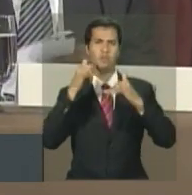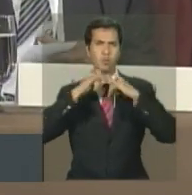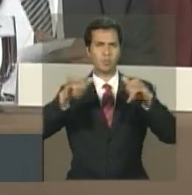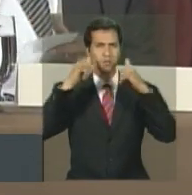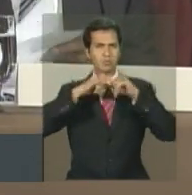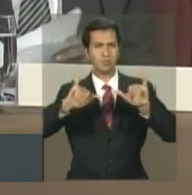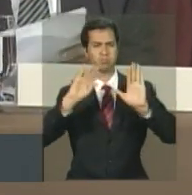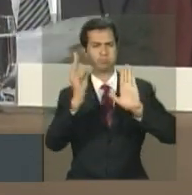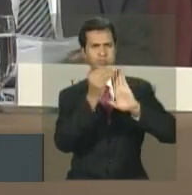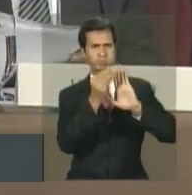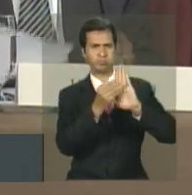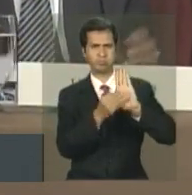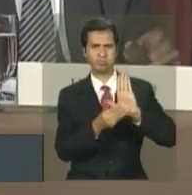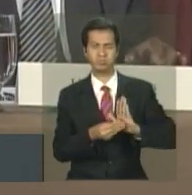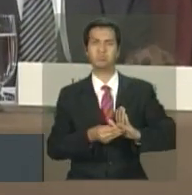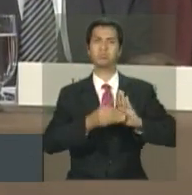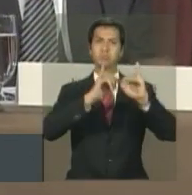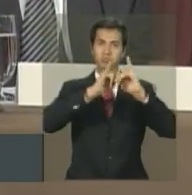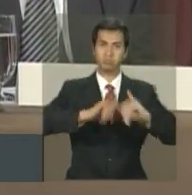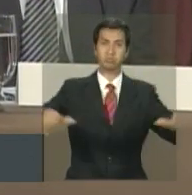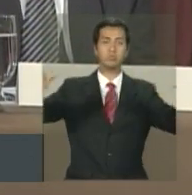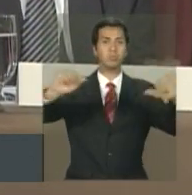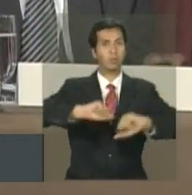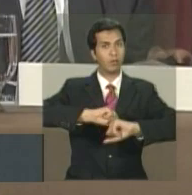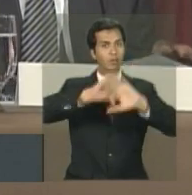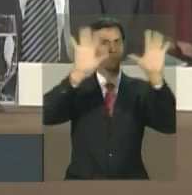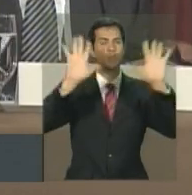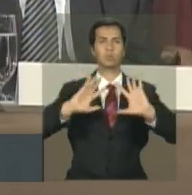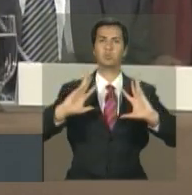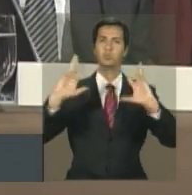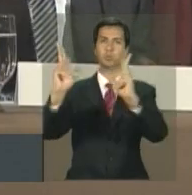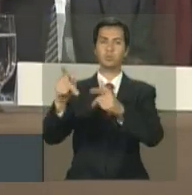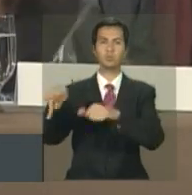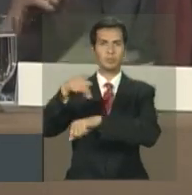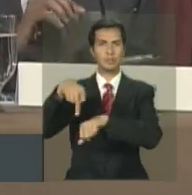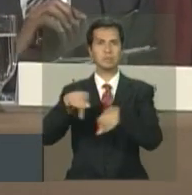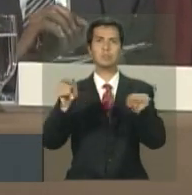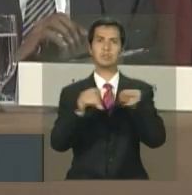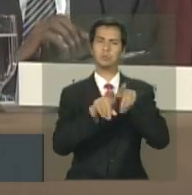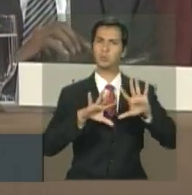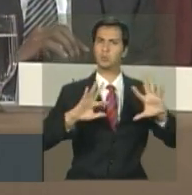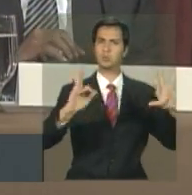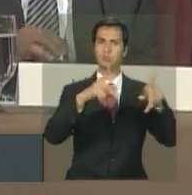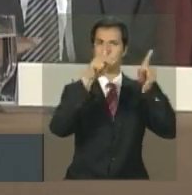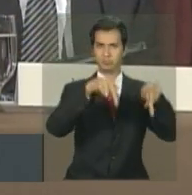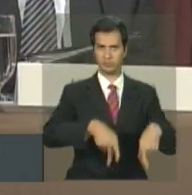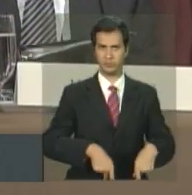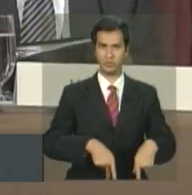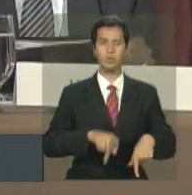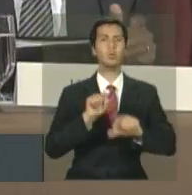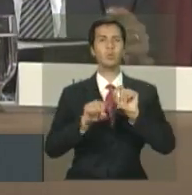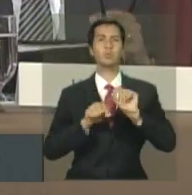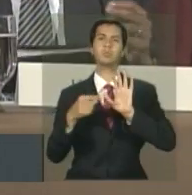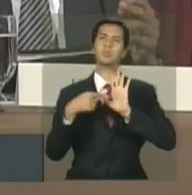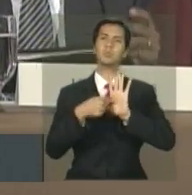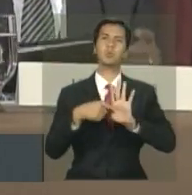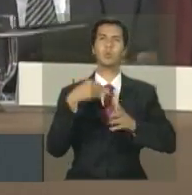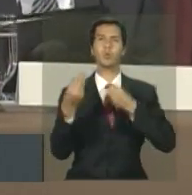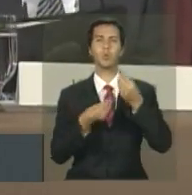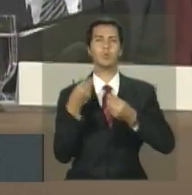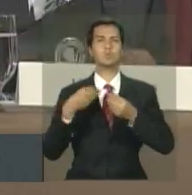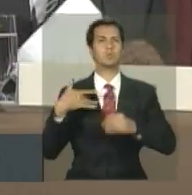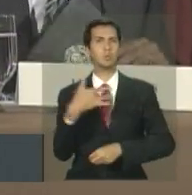cidadãos, para a melhoria dos serviços públicos de educação, saúde, segurança e meio